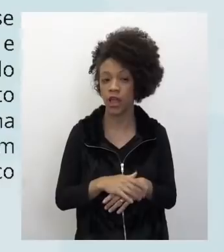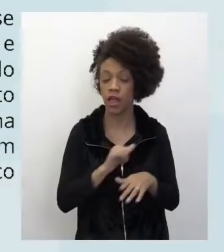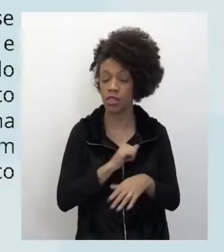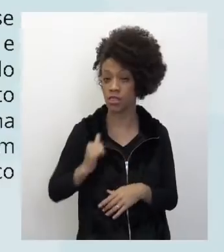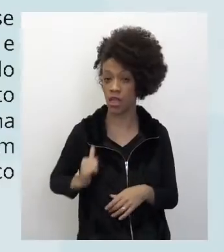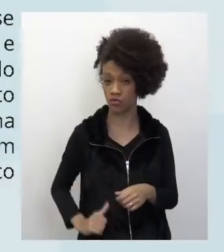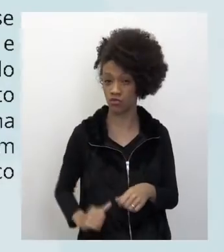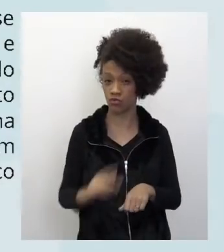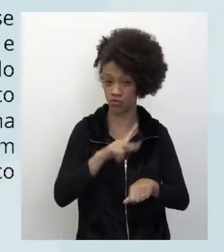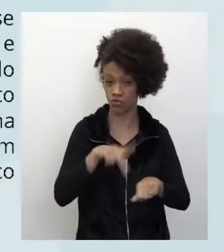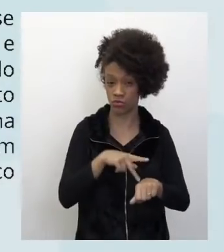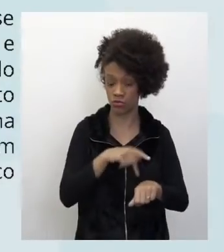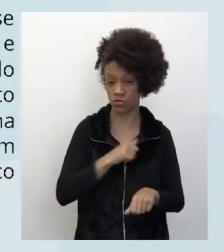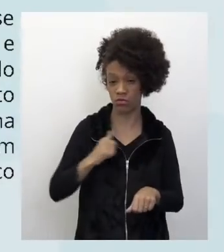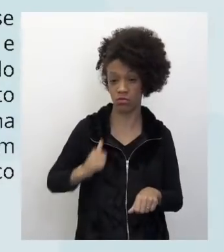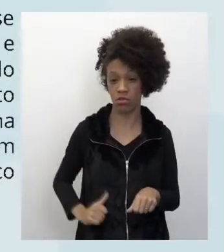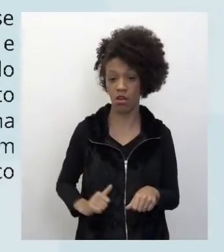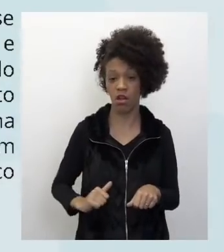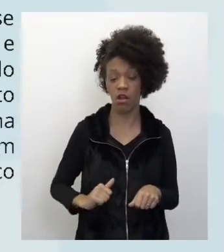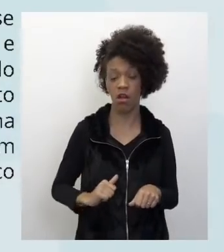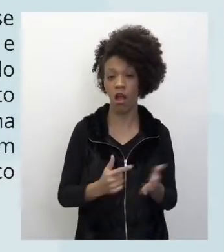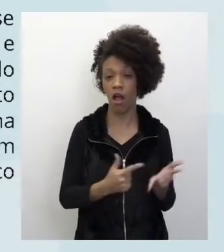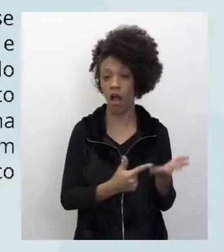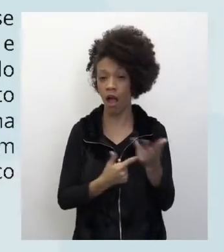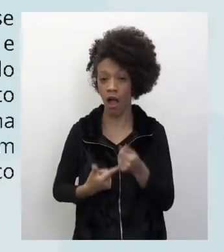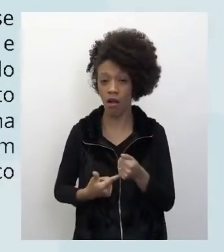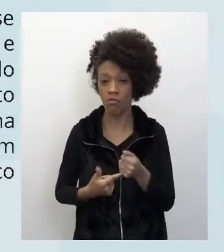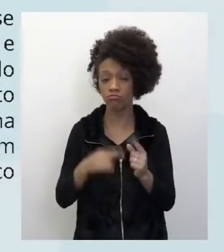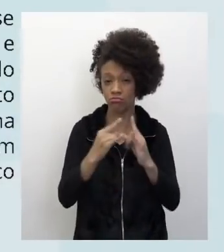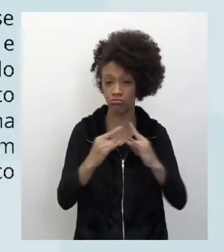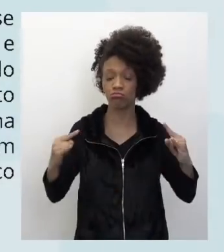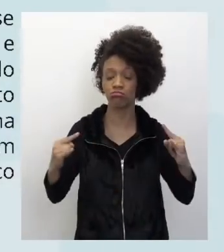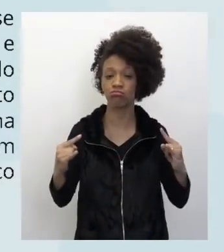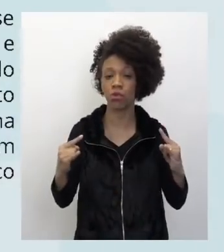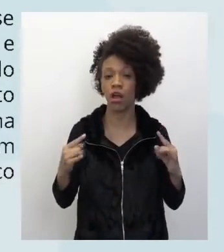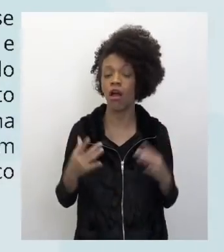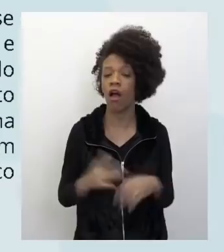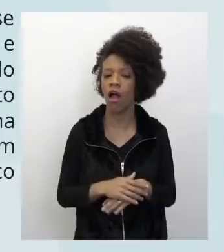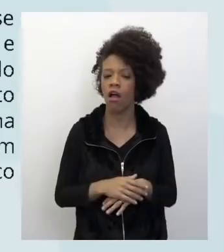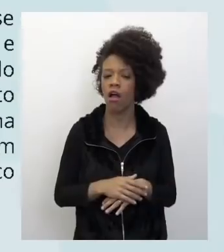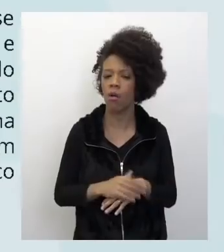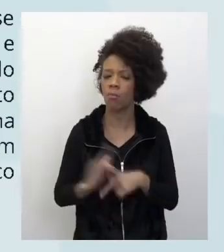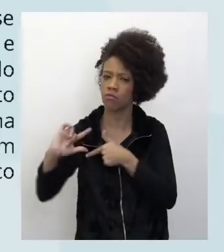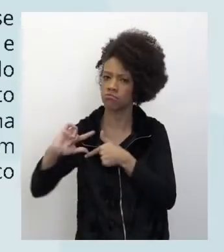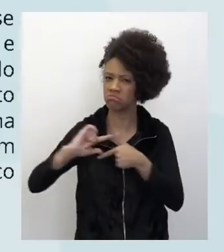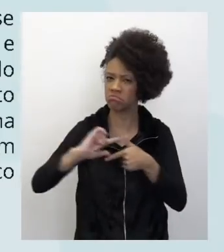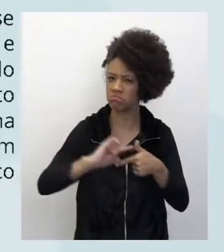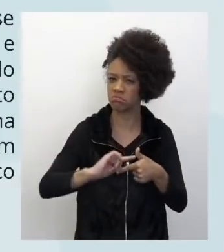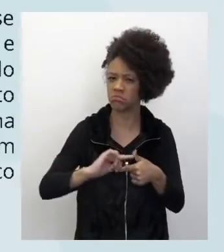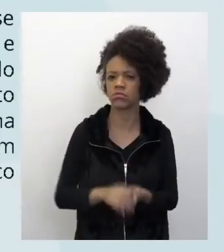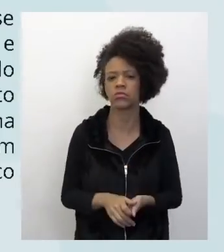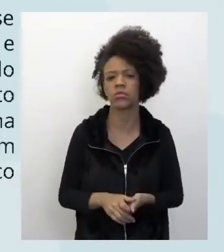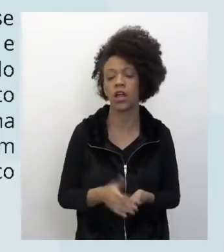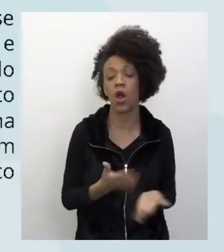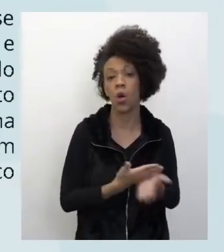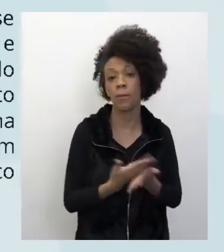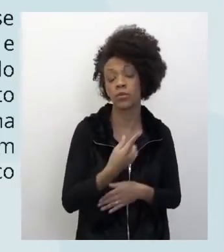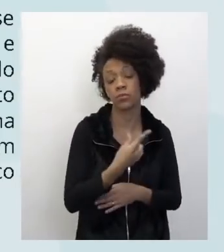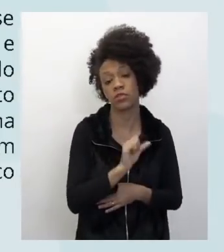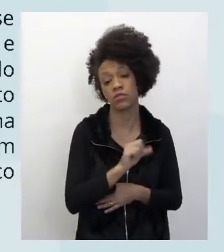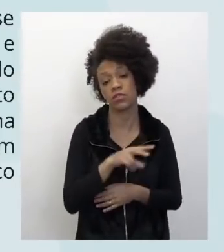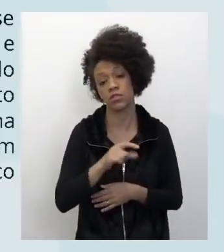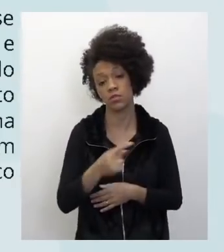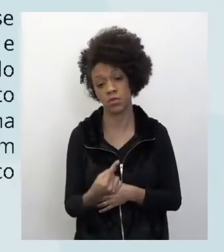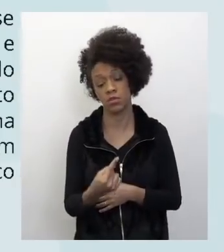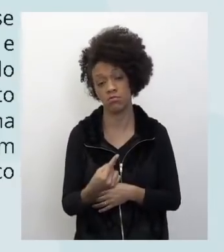a arte do circo, ela é muito valorizada, pois é uma tradição milenar. Assim, em 1951, surgiu o